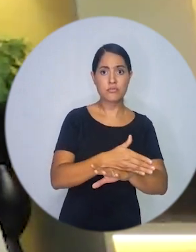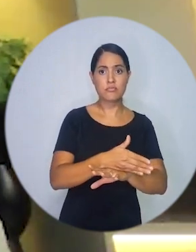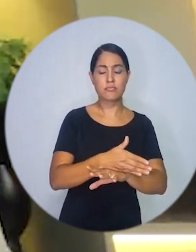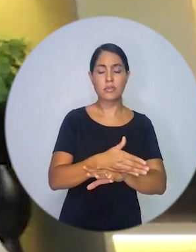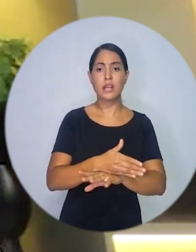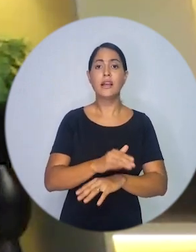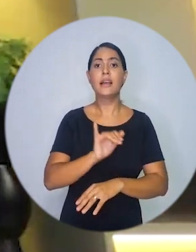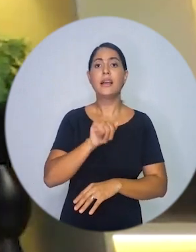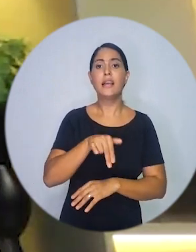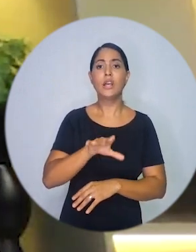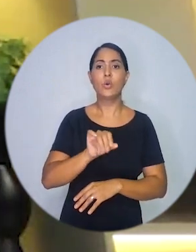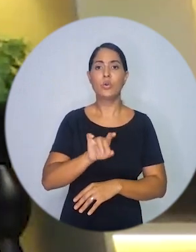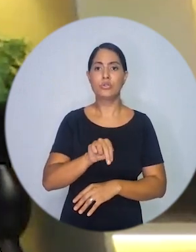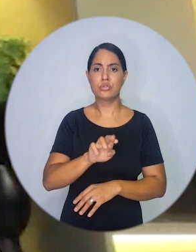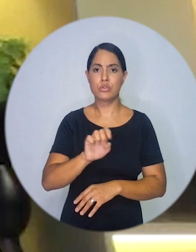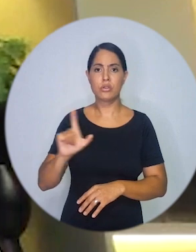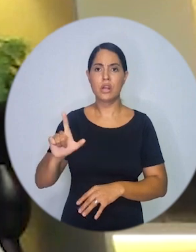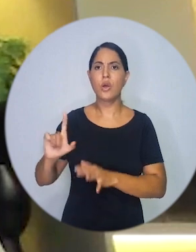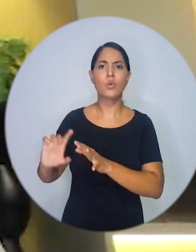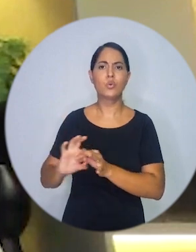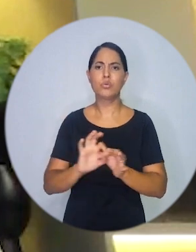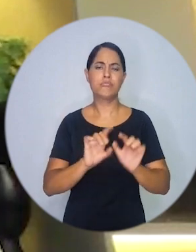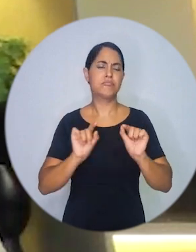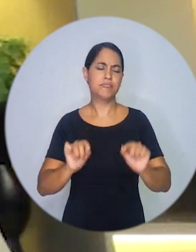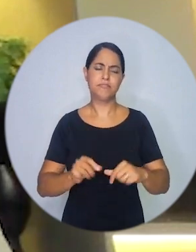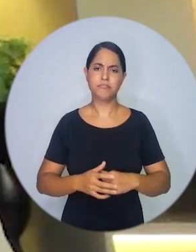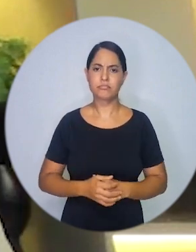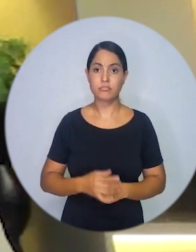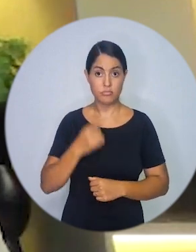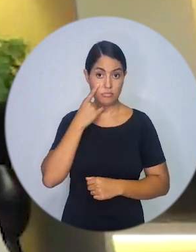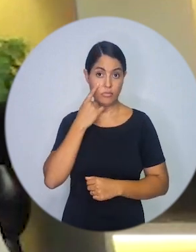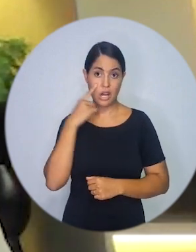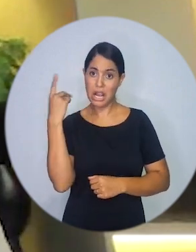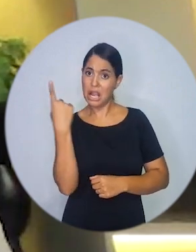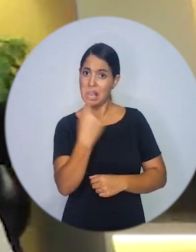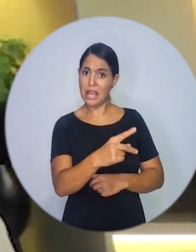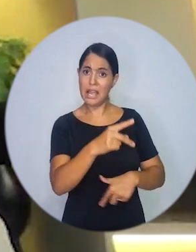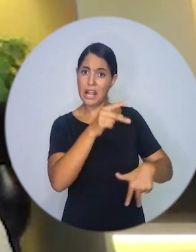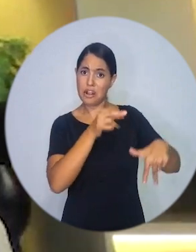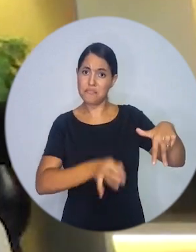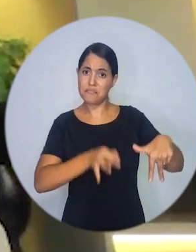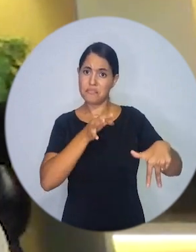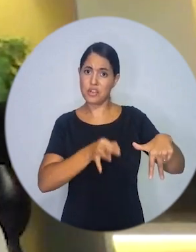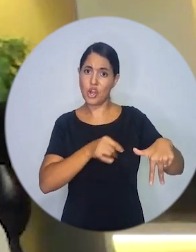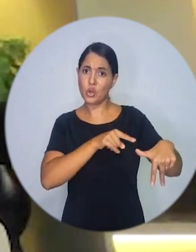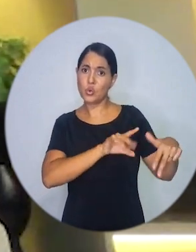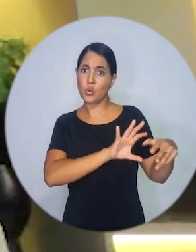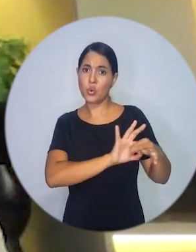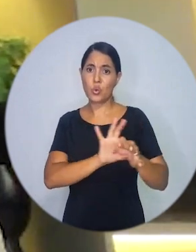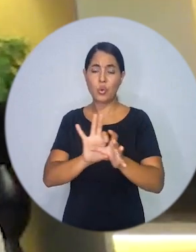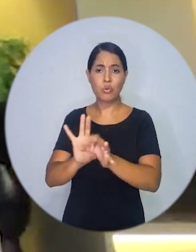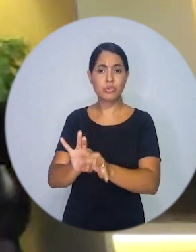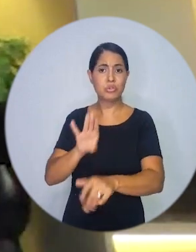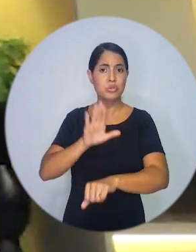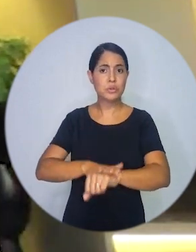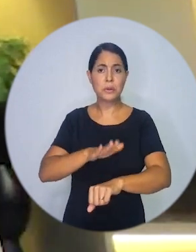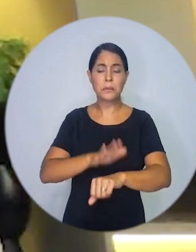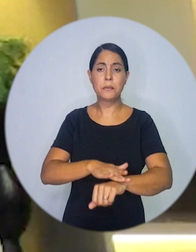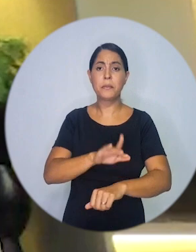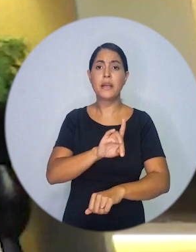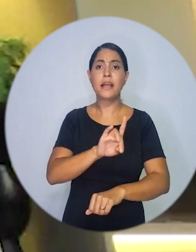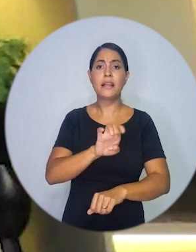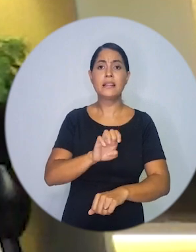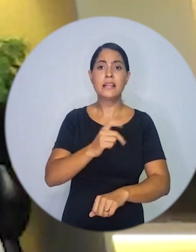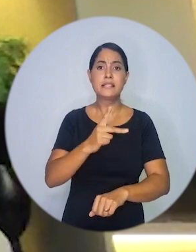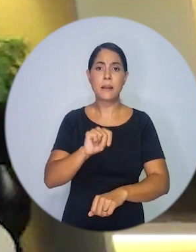incondicional. Veja, o magistrado pode ter as cautelas que ele achar pertinente com relação ao momento do despacho